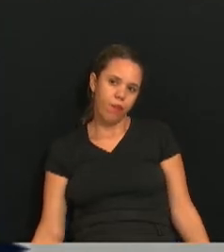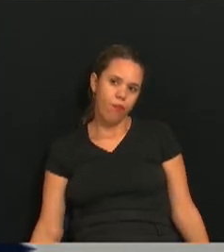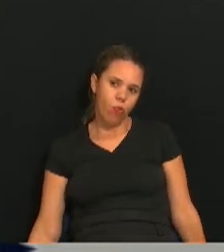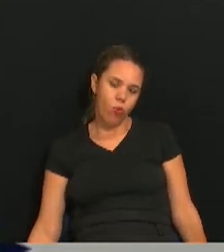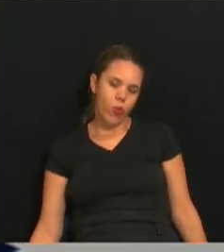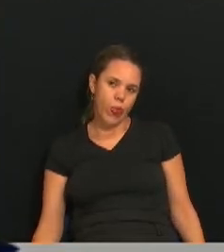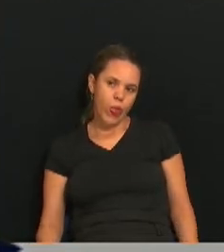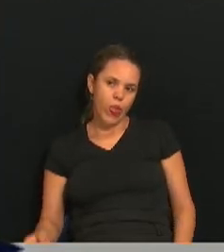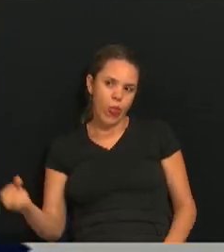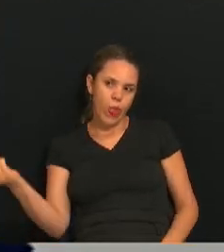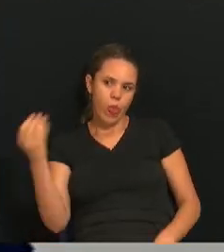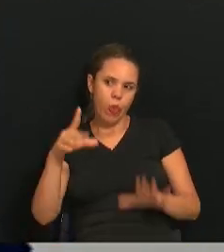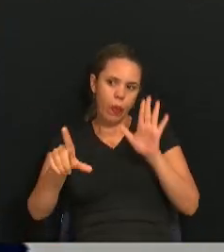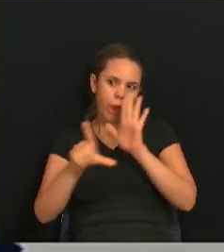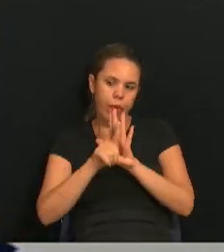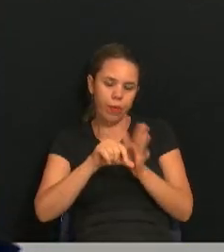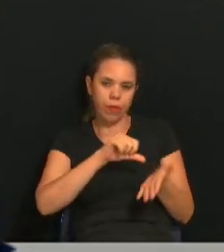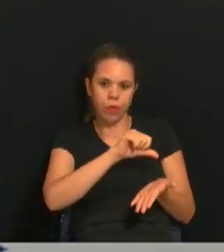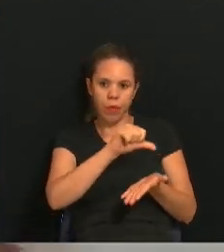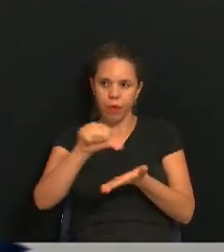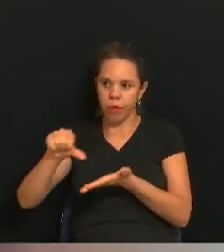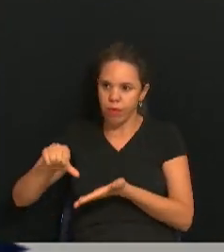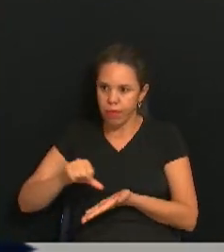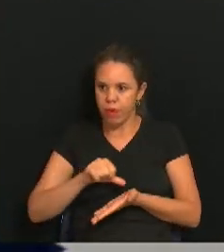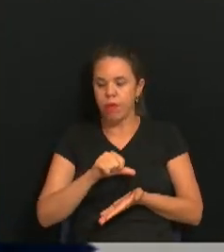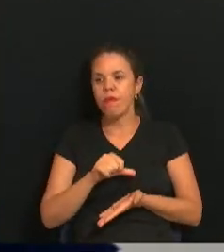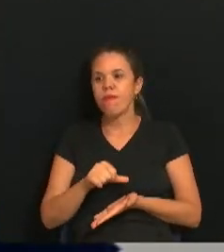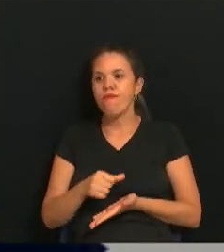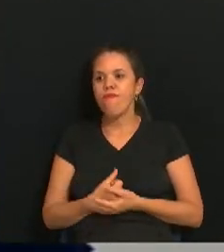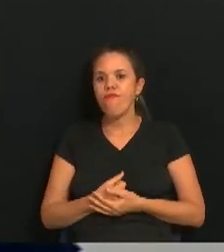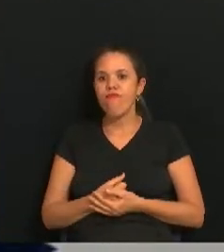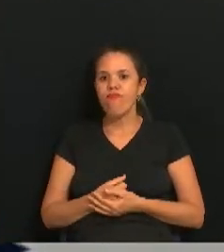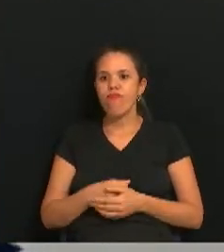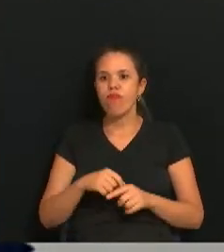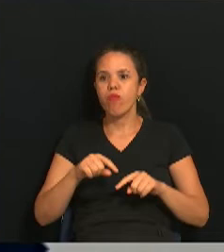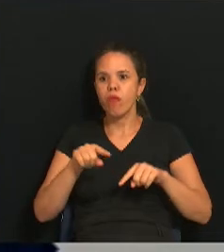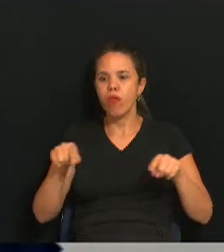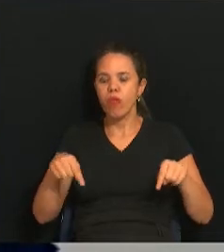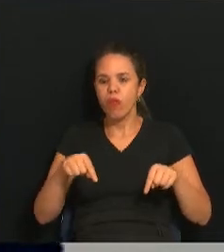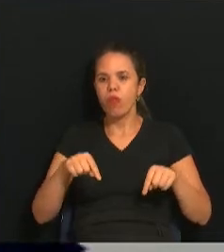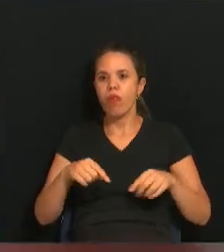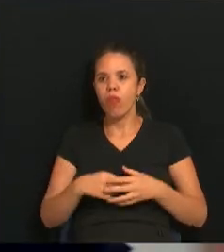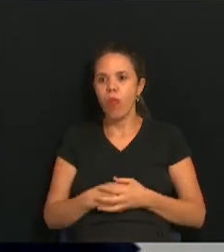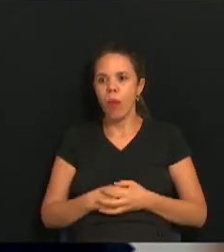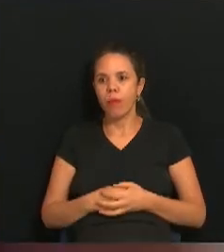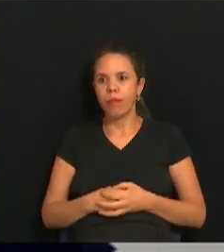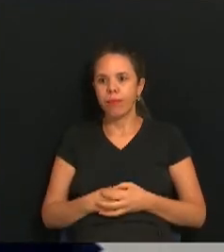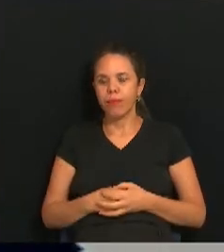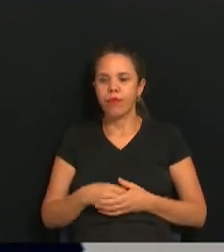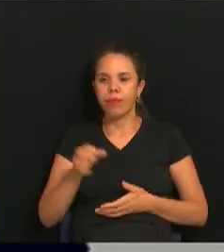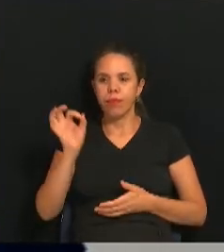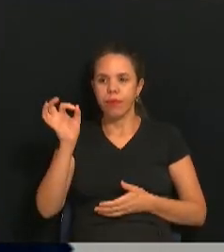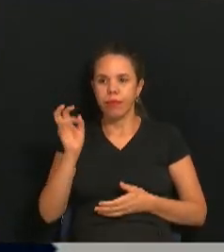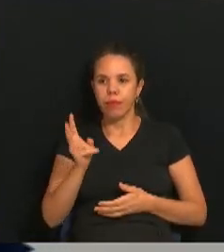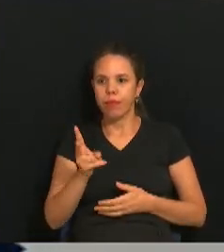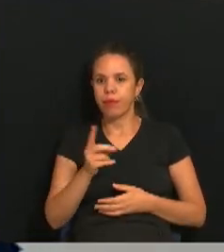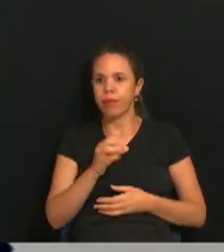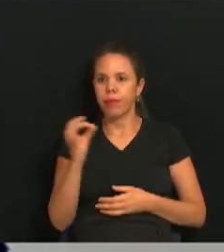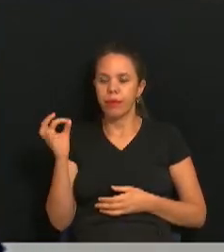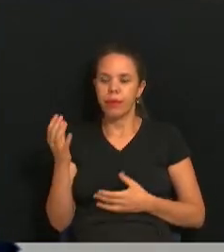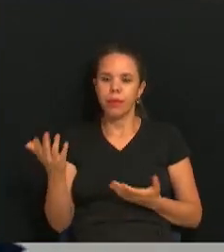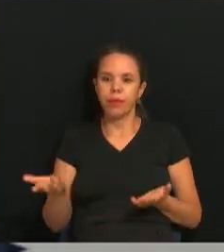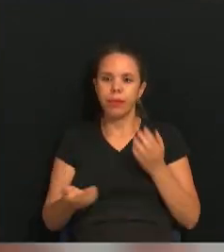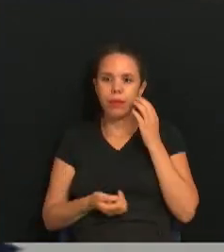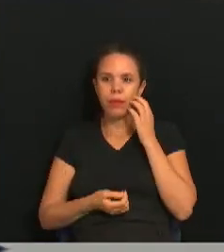nova lei do zoneamento e lei de uso e ocupação do solo, na verdade, era acertar 100%, né?